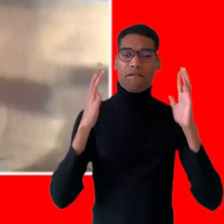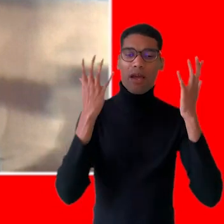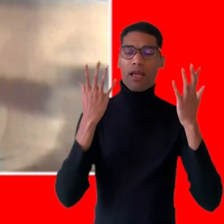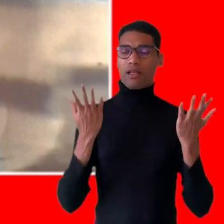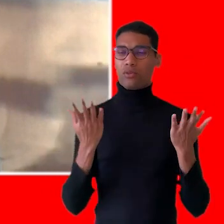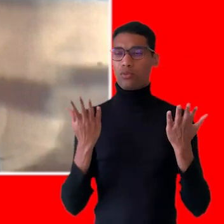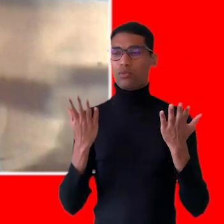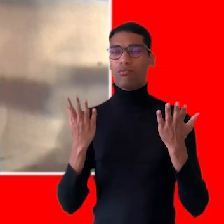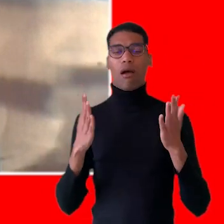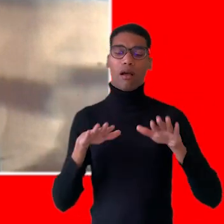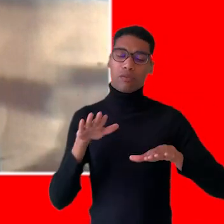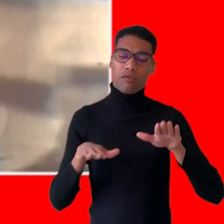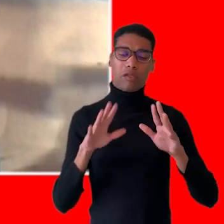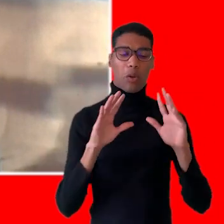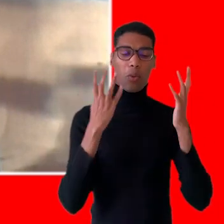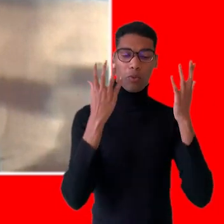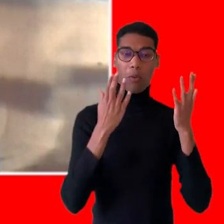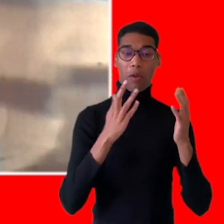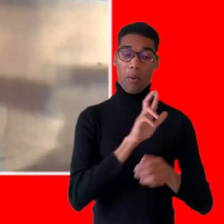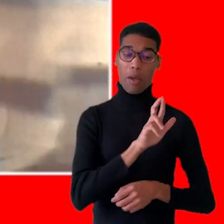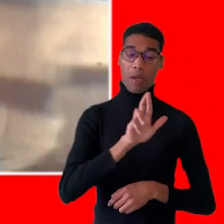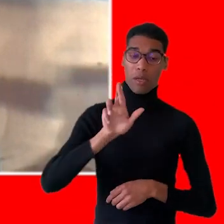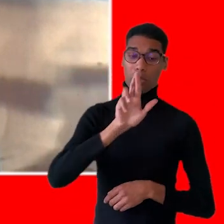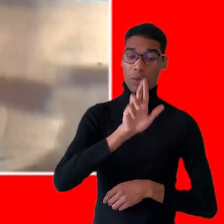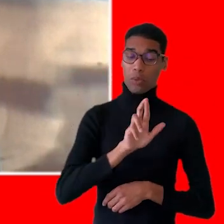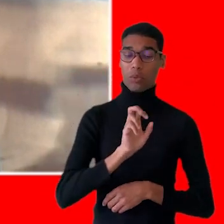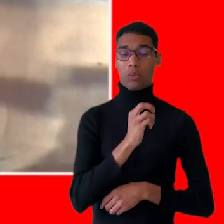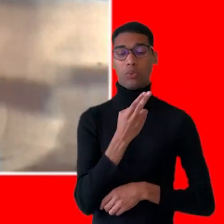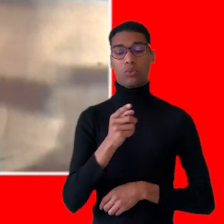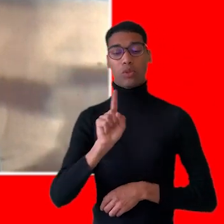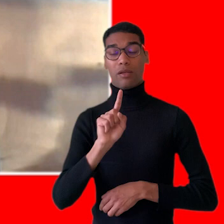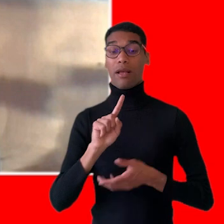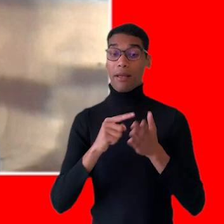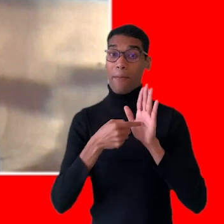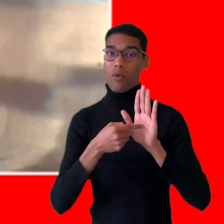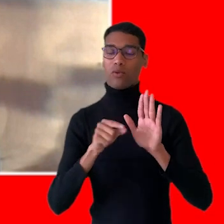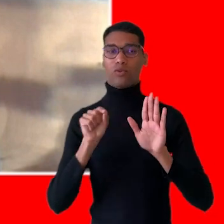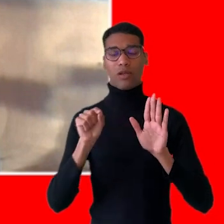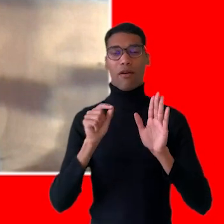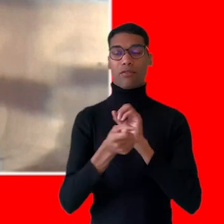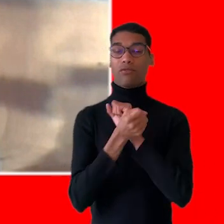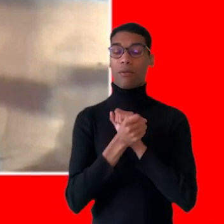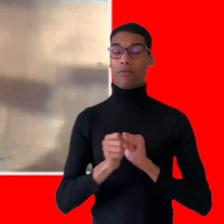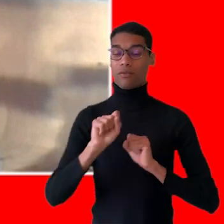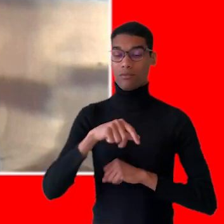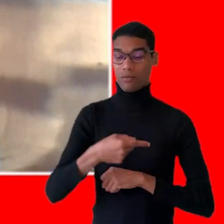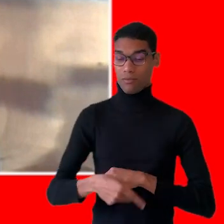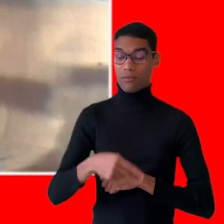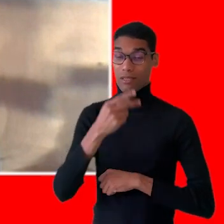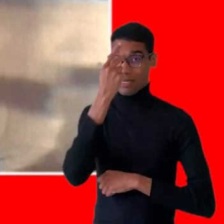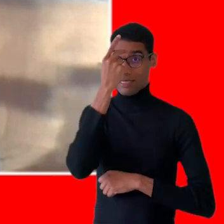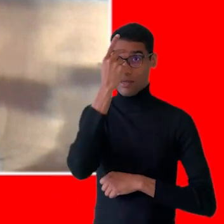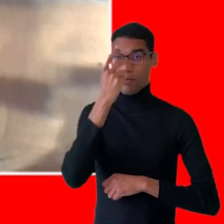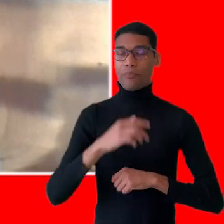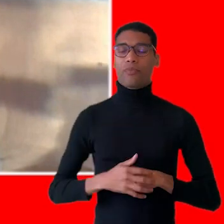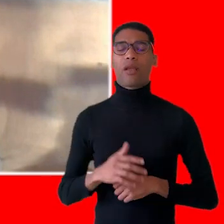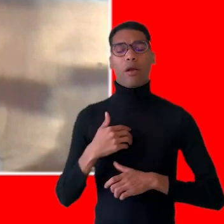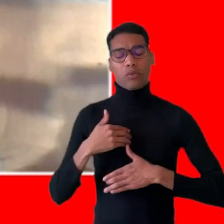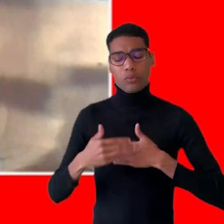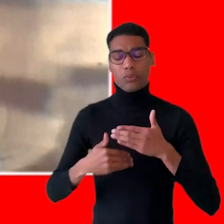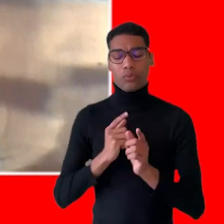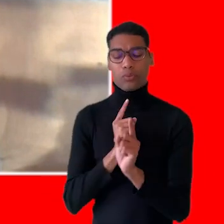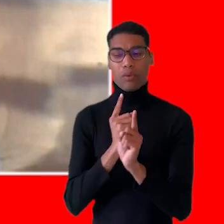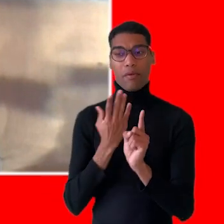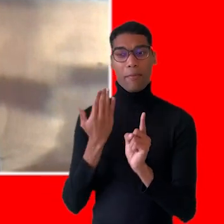eventos ecumênicos ou não, que diziam respeito aos abolicionistas na cidade, né? Eu fui descobrindo